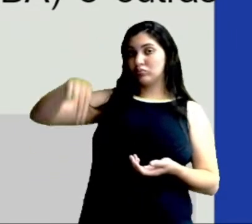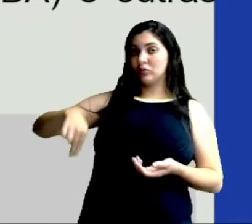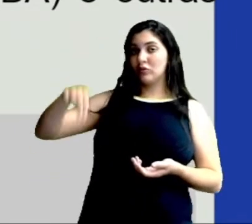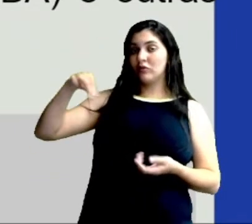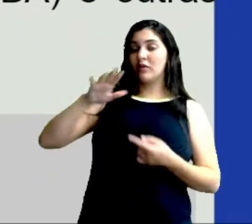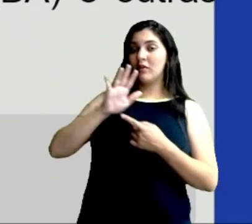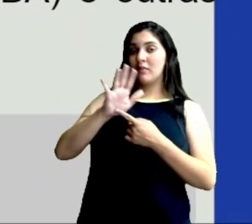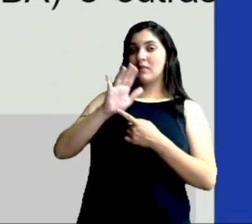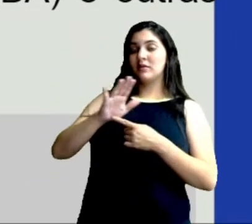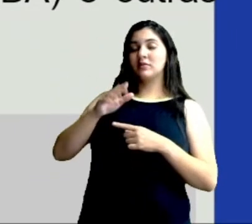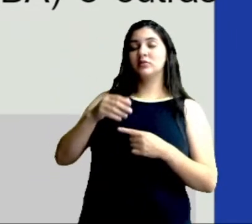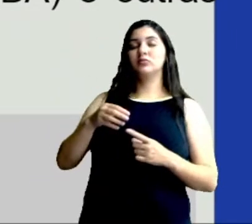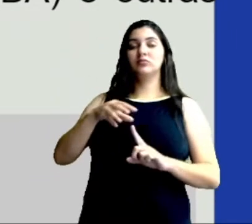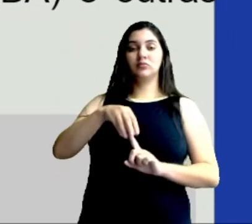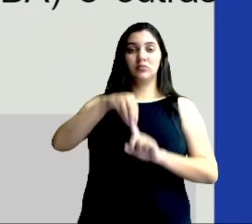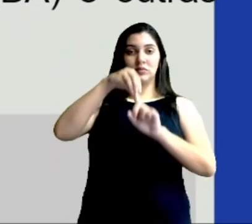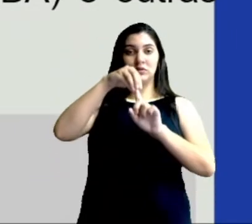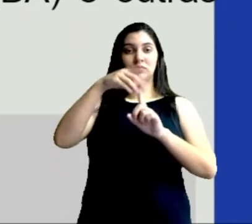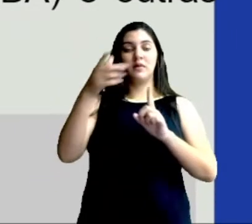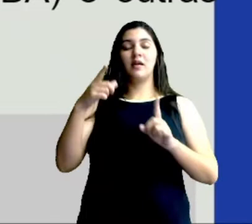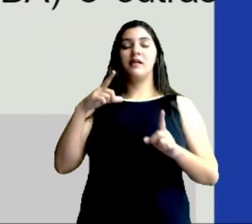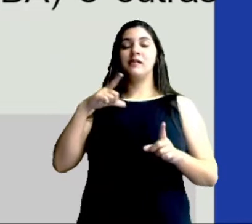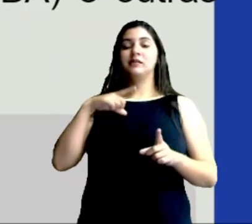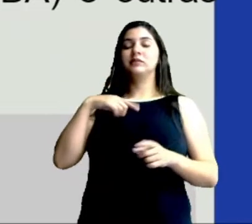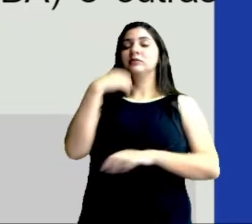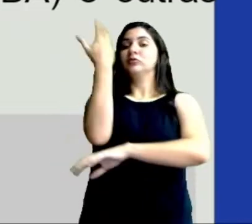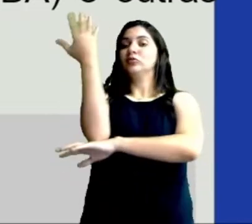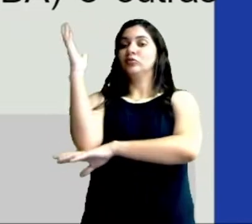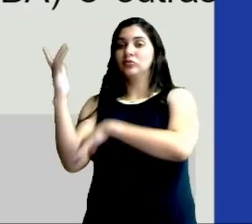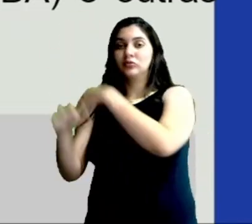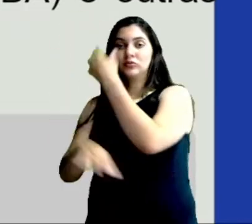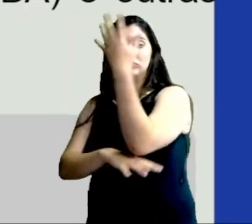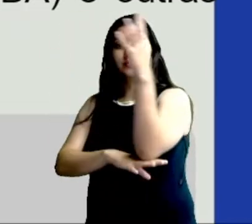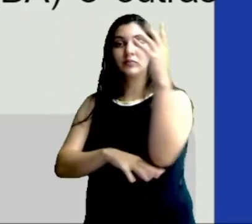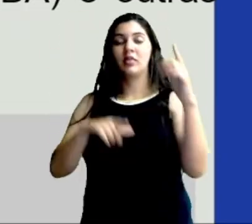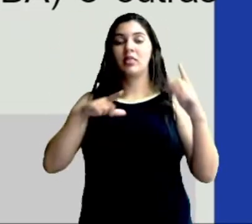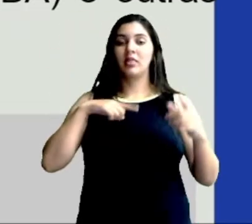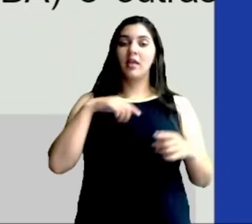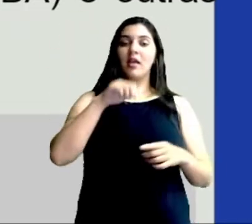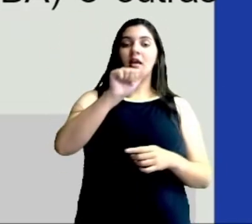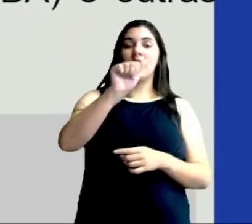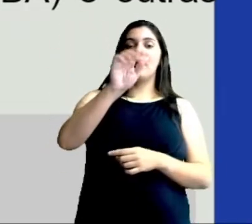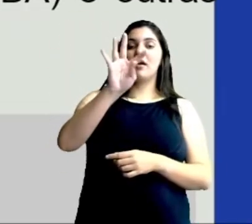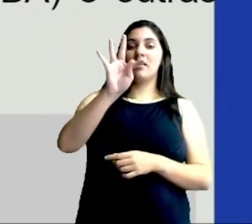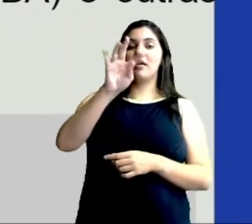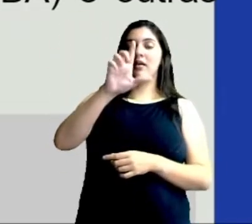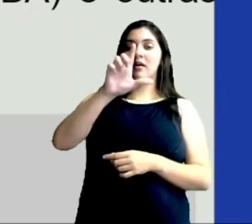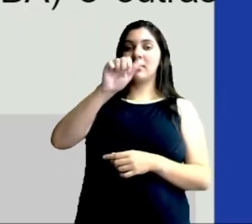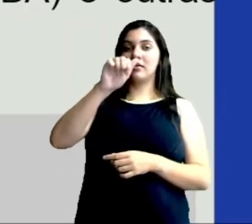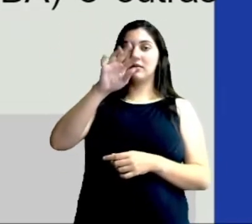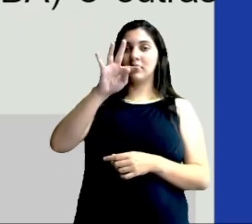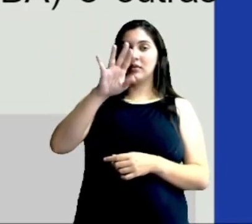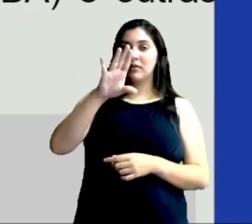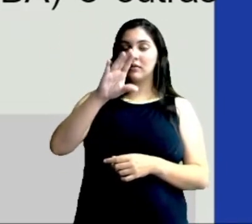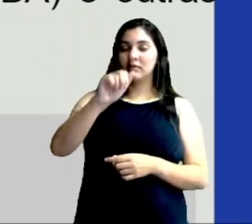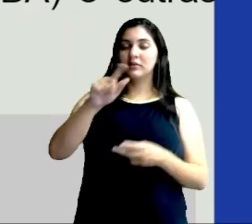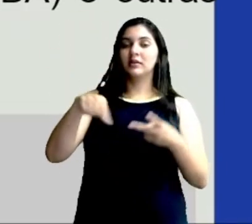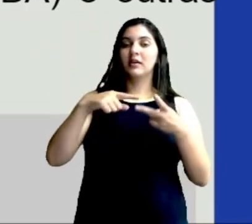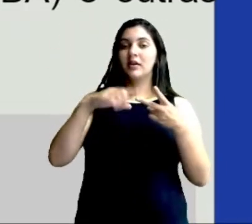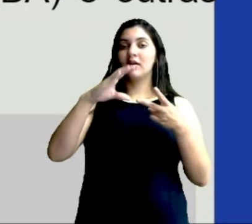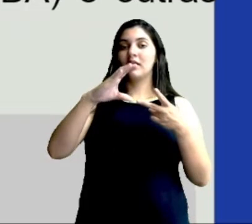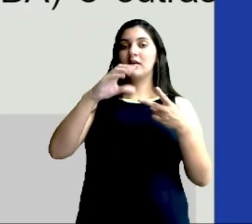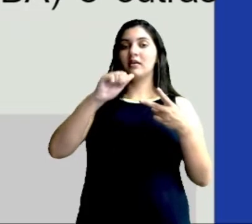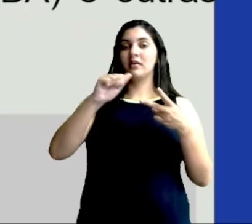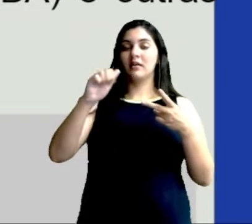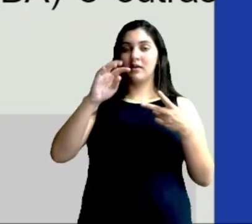questão dos tipos principais de domínios florestais. Temos a Mata Atlântica, a Caatinga e alguns